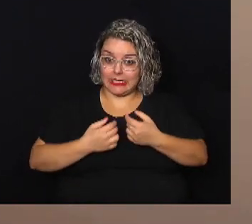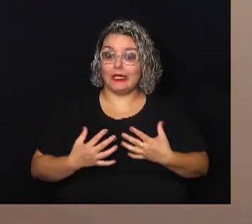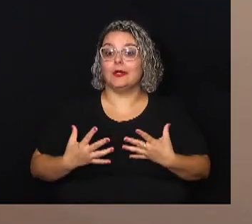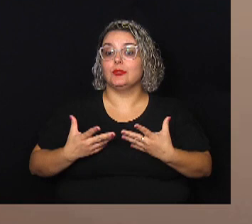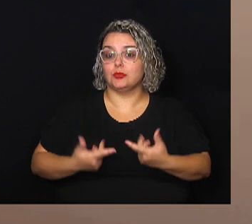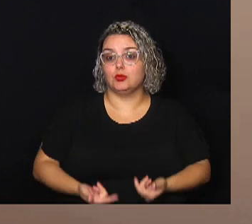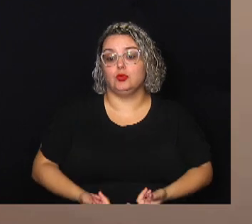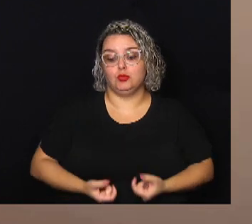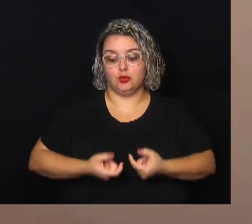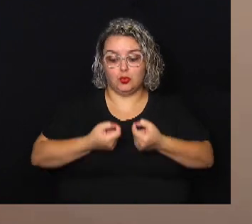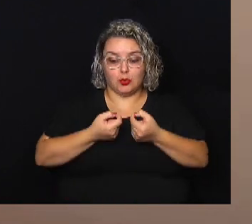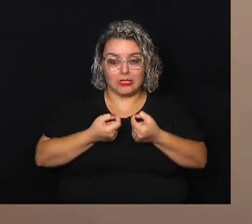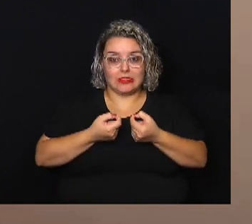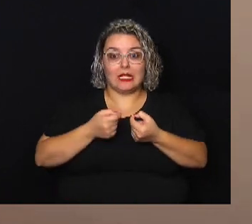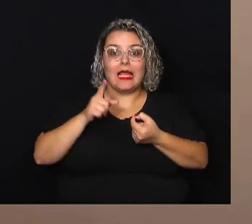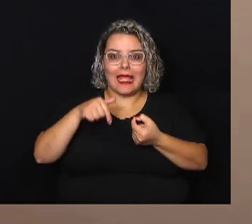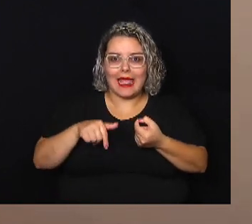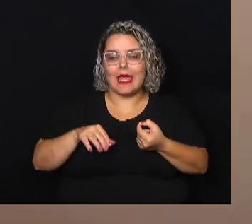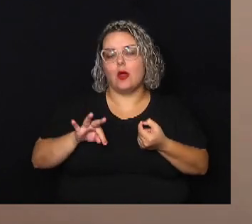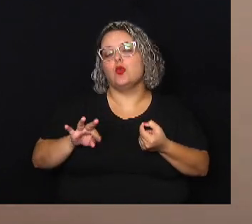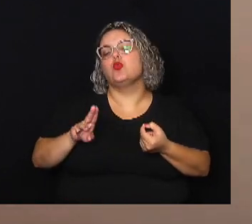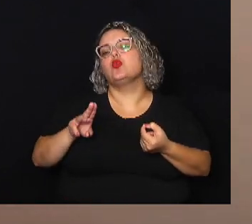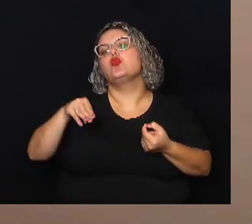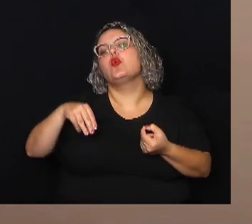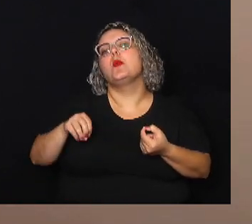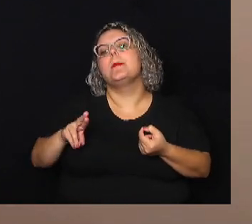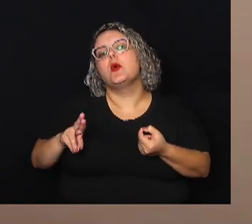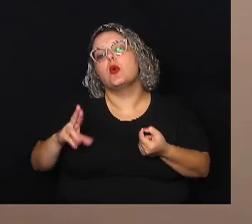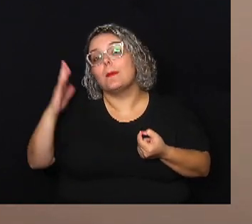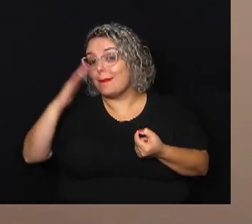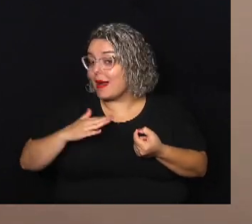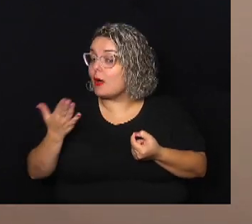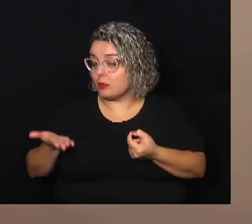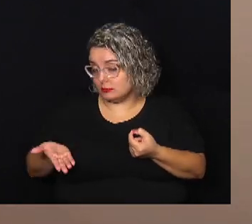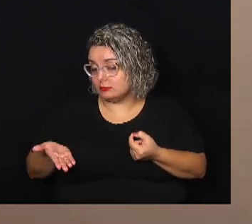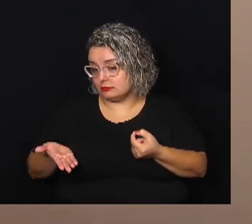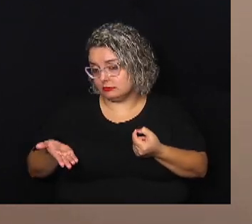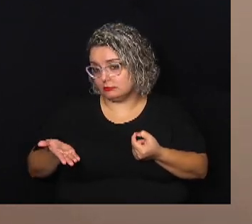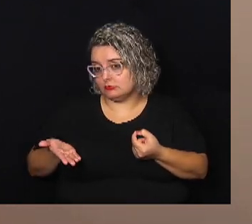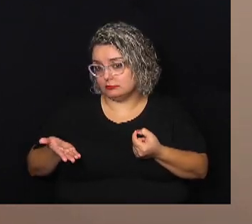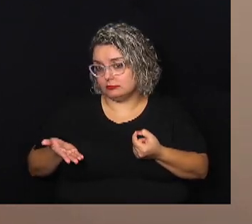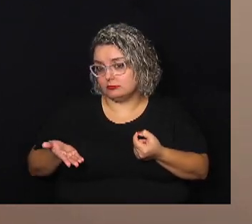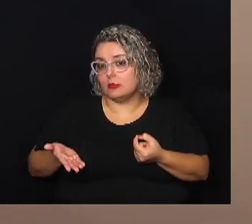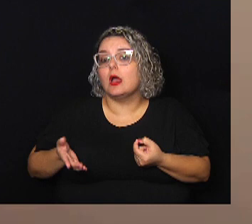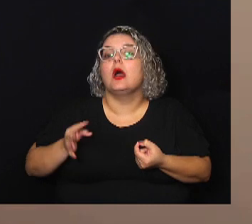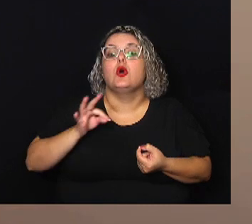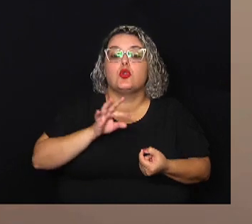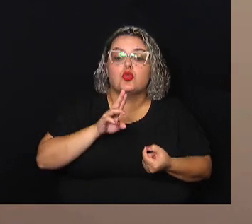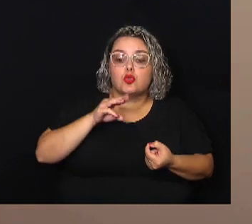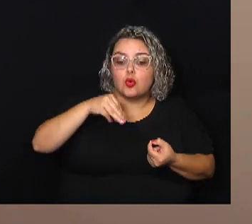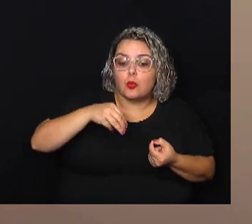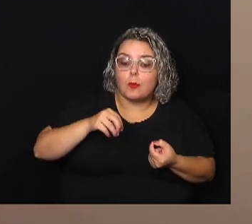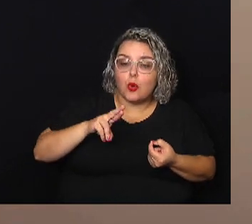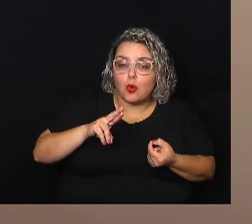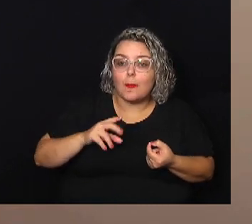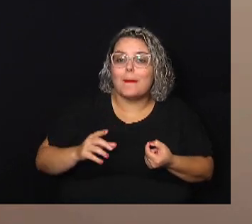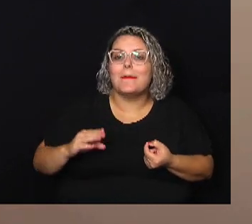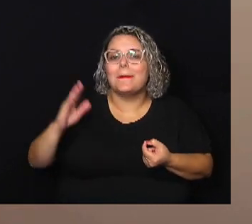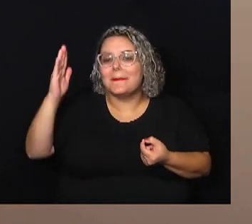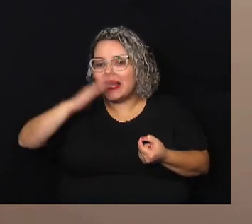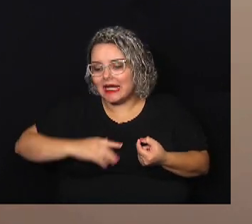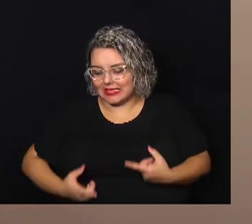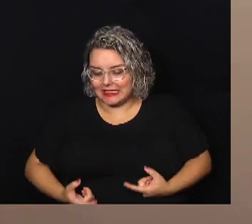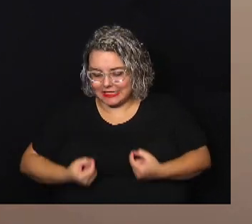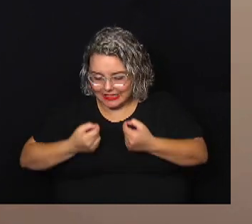tumor maligno, ok? Então, falou em tumor maligno, falou em câncer. Quando a gente fala em